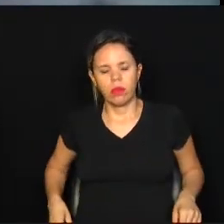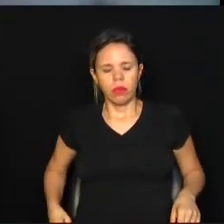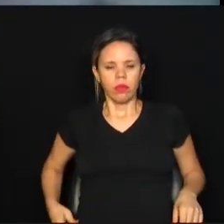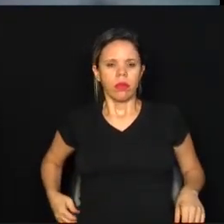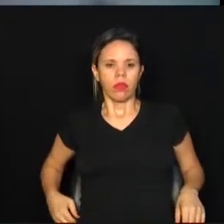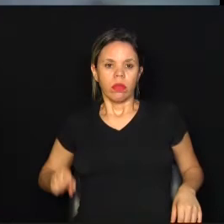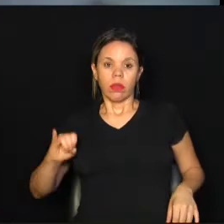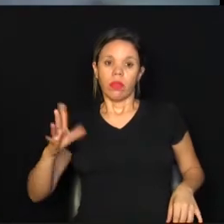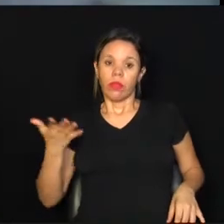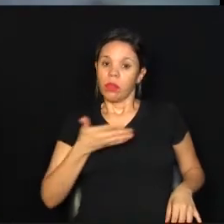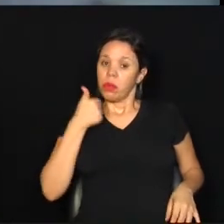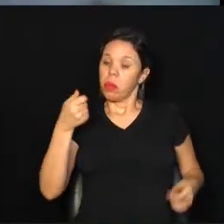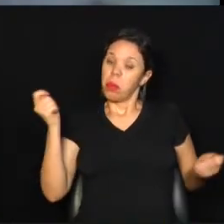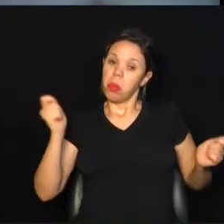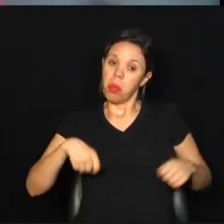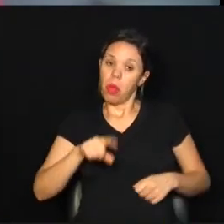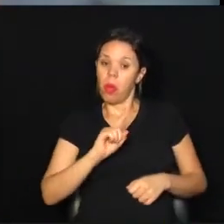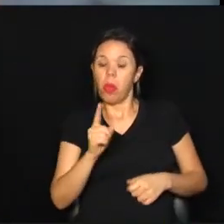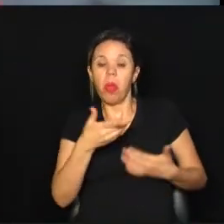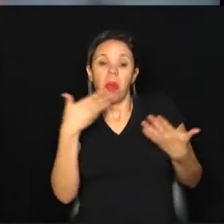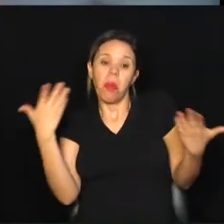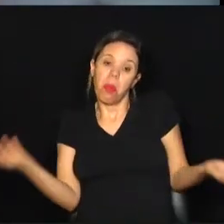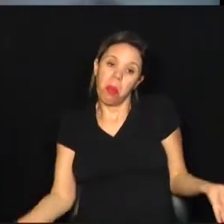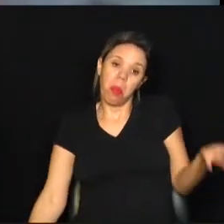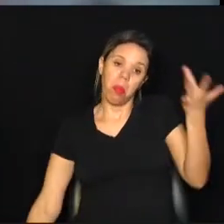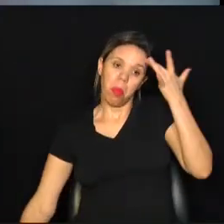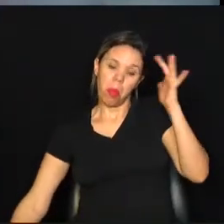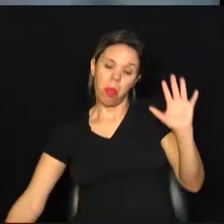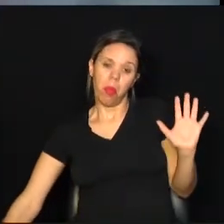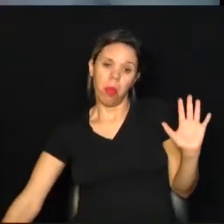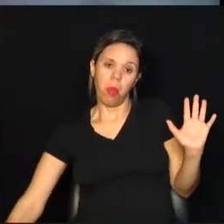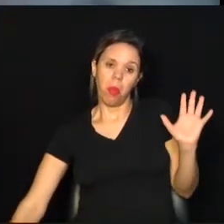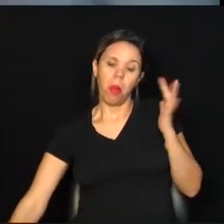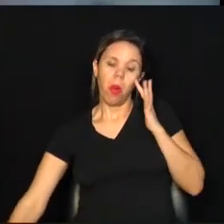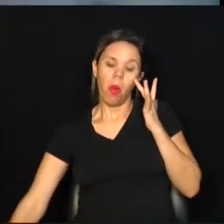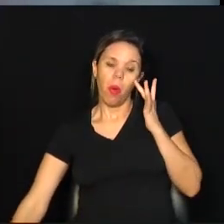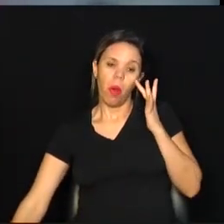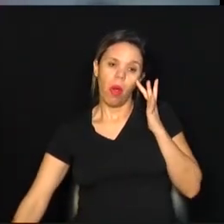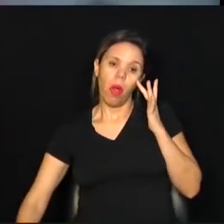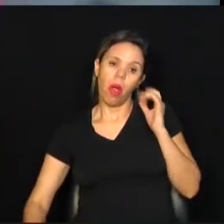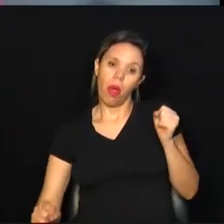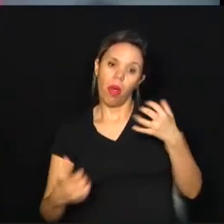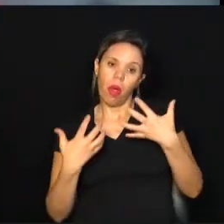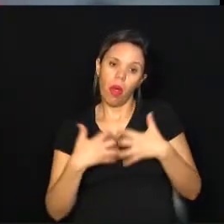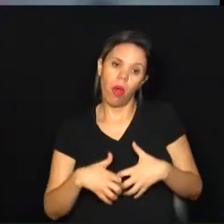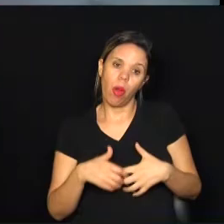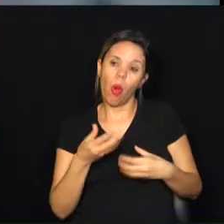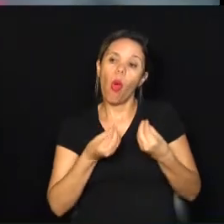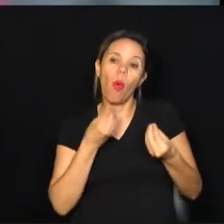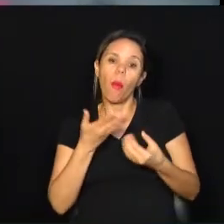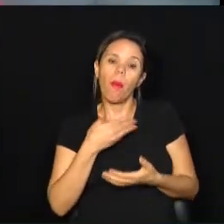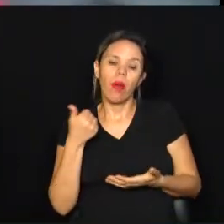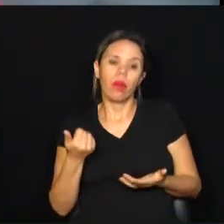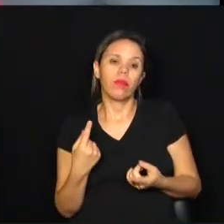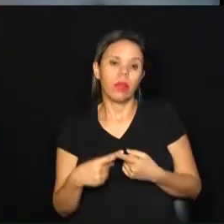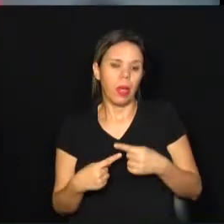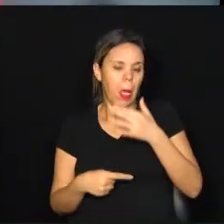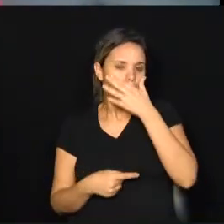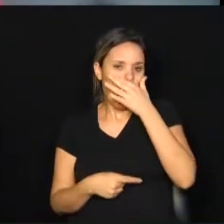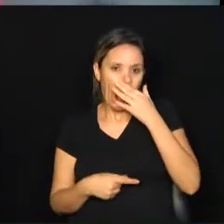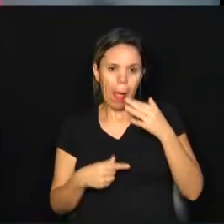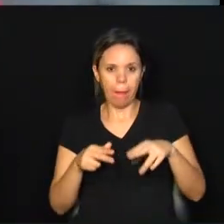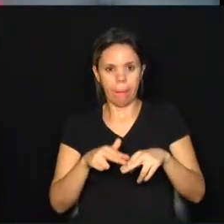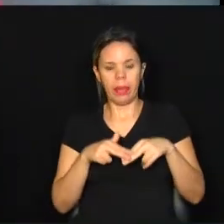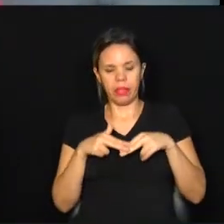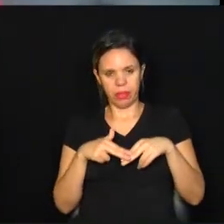Se foi a melhor forma ou não foi a melhor forma, eu acho que aí a gente pode pensar como melhorar, né? Por quê? Por isso que